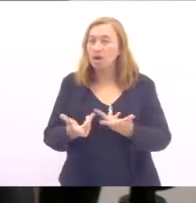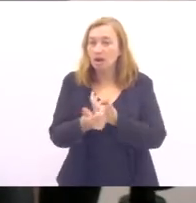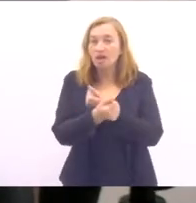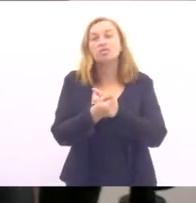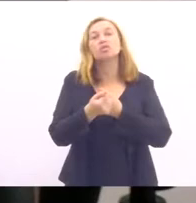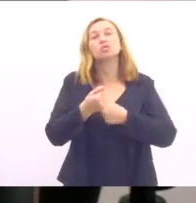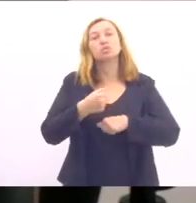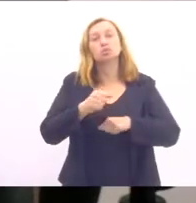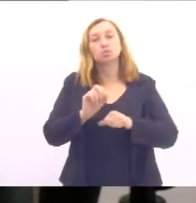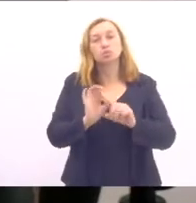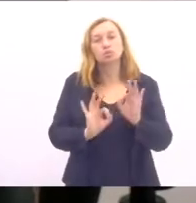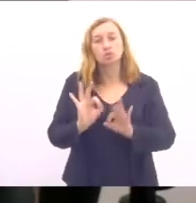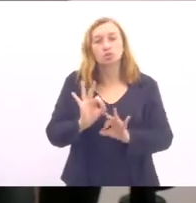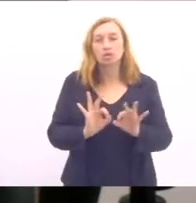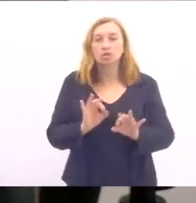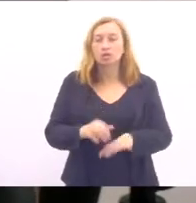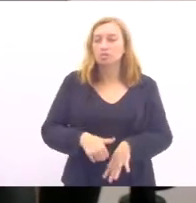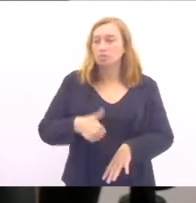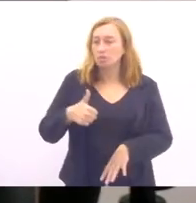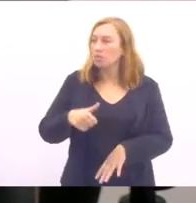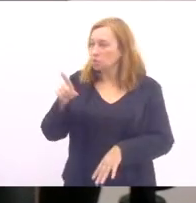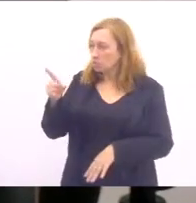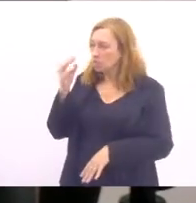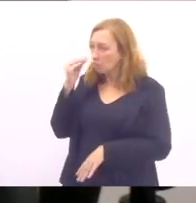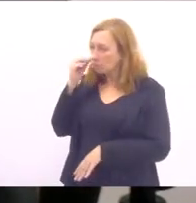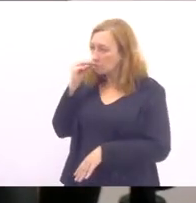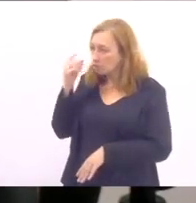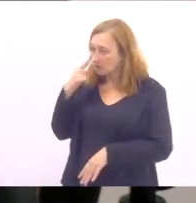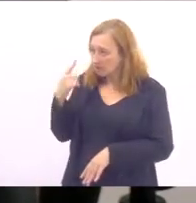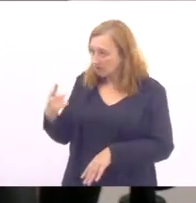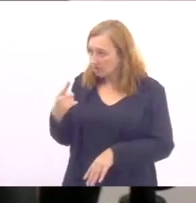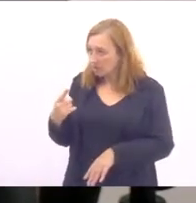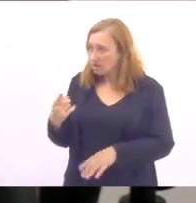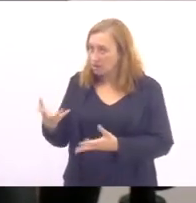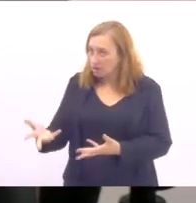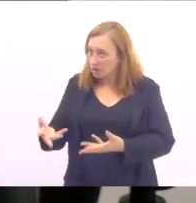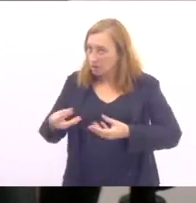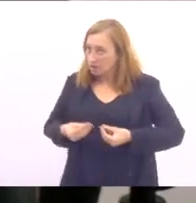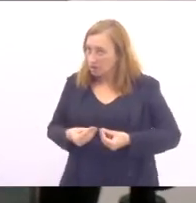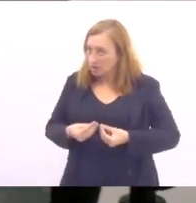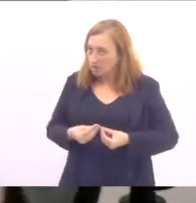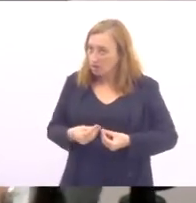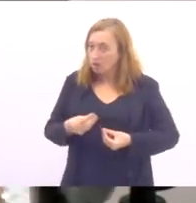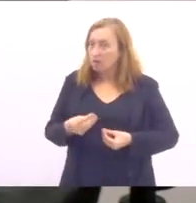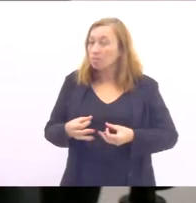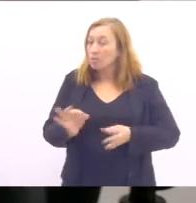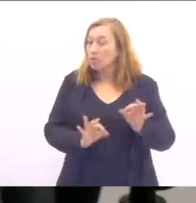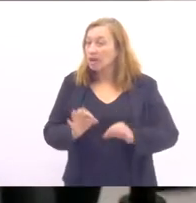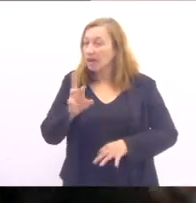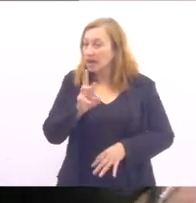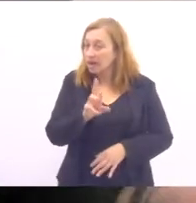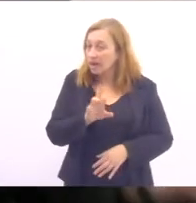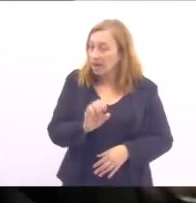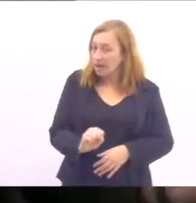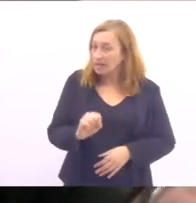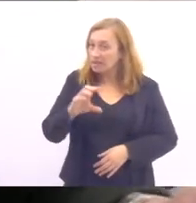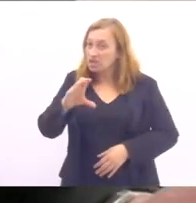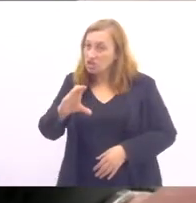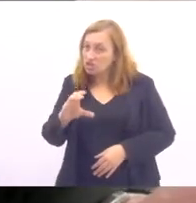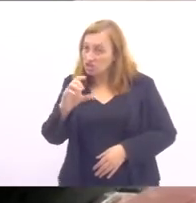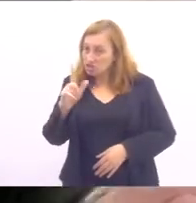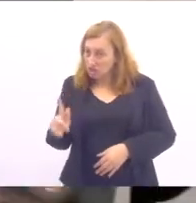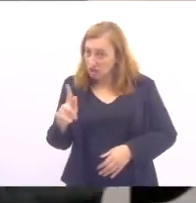um maravilhoso programa de primeira linha. O senhor vai ter oportunidade, o senhor recebeu também nesse dossiê, um programa de ESG. ESG é a linguagem